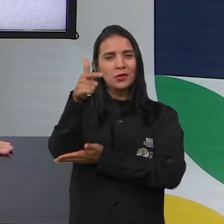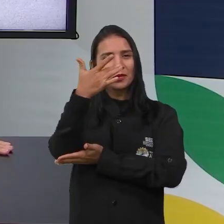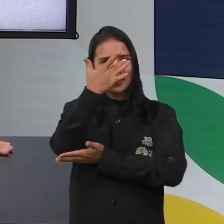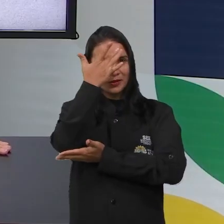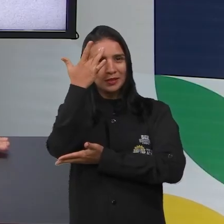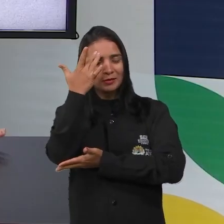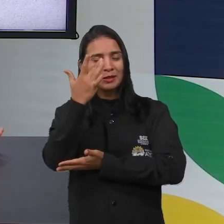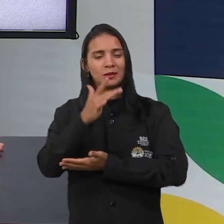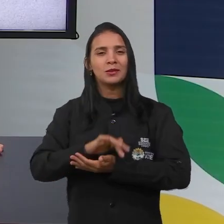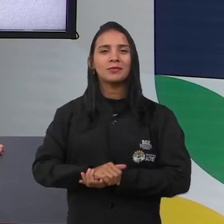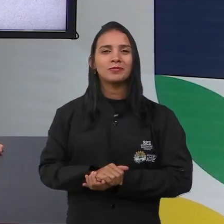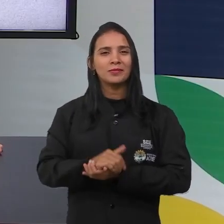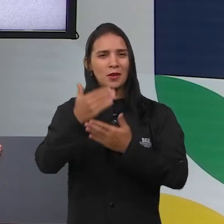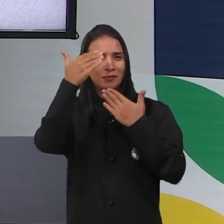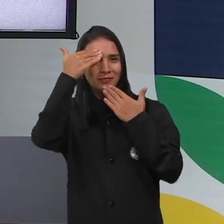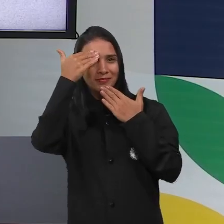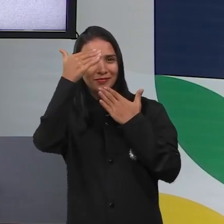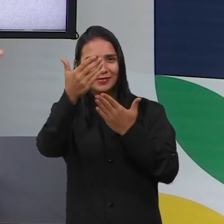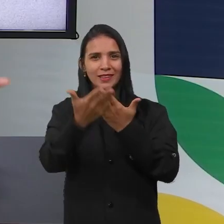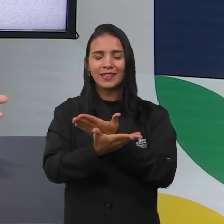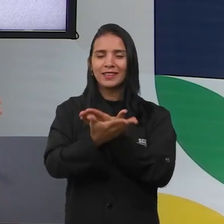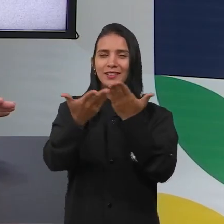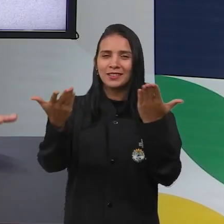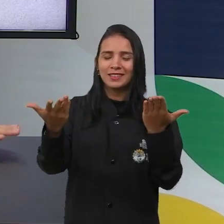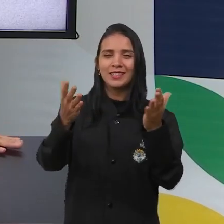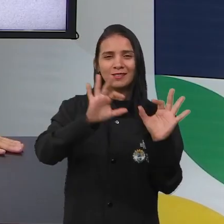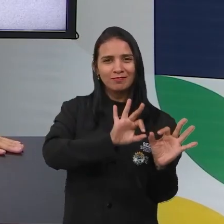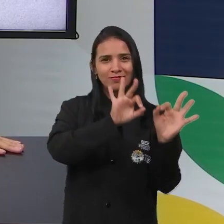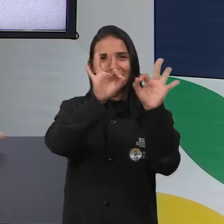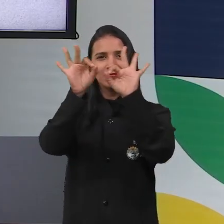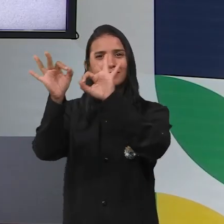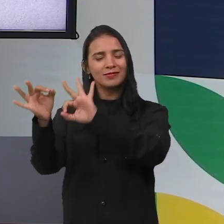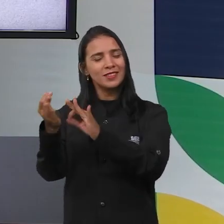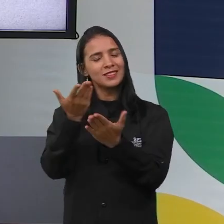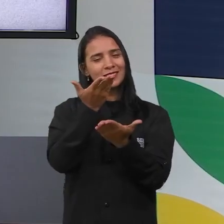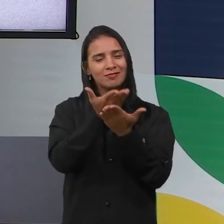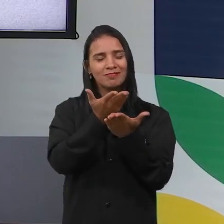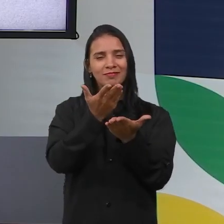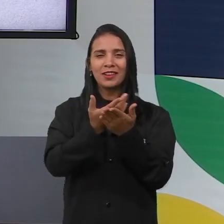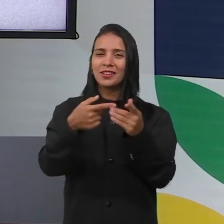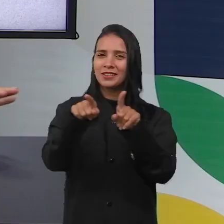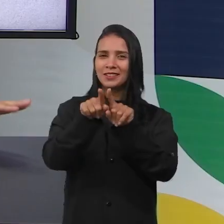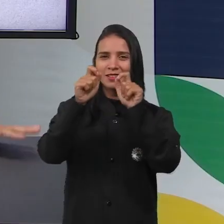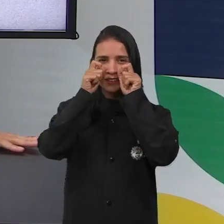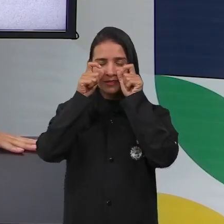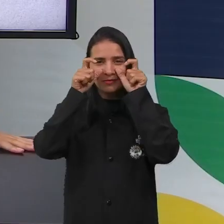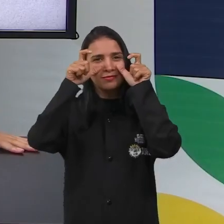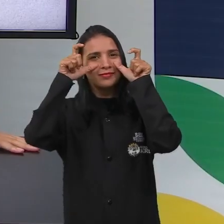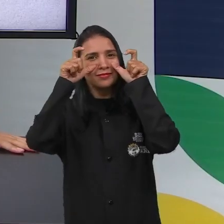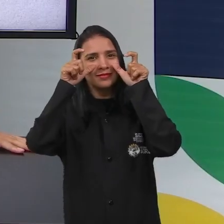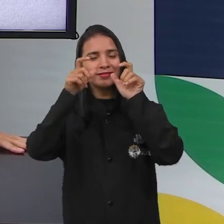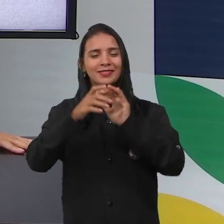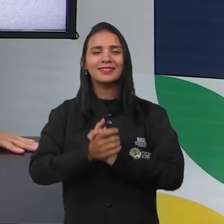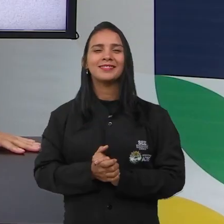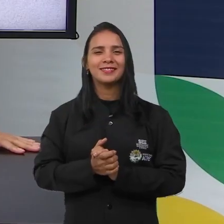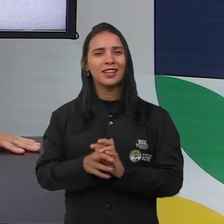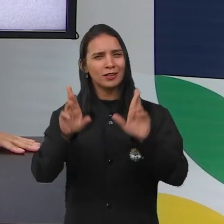enunciativa. Então, muito obrigada por ficarem até aqui, pela atenção de vocês e